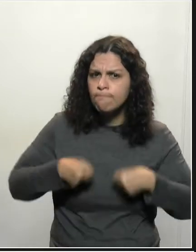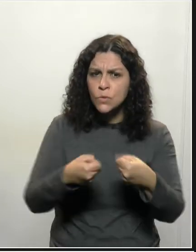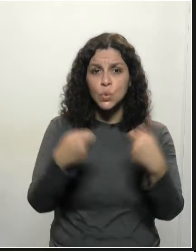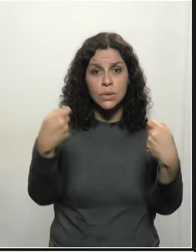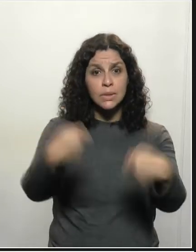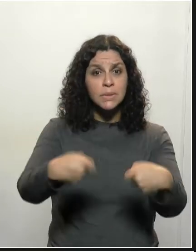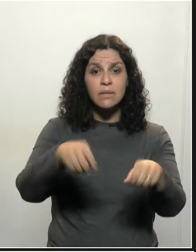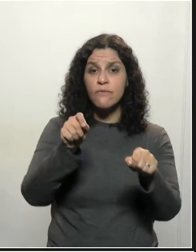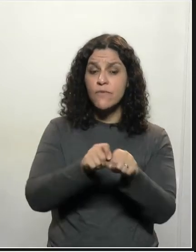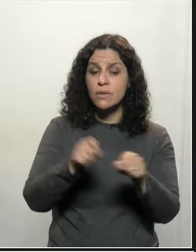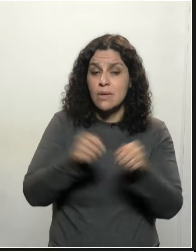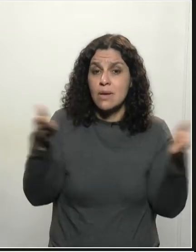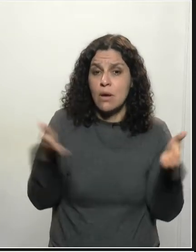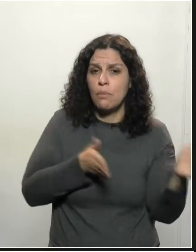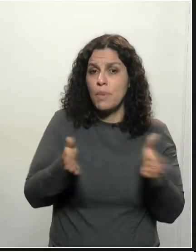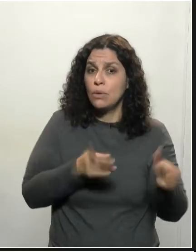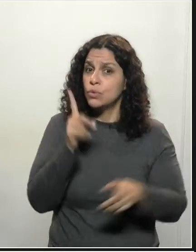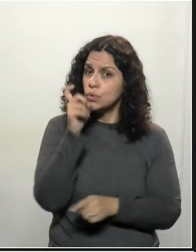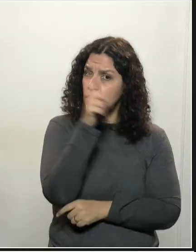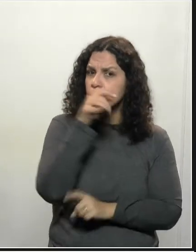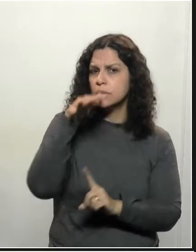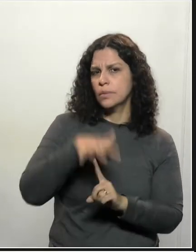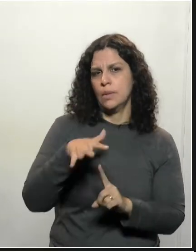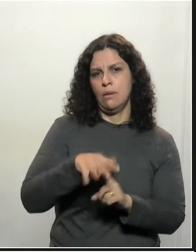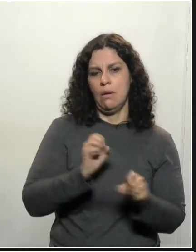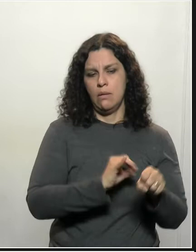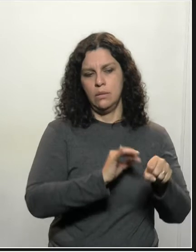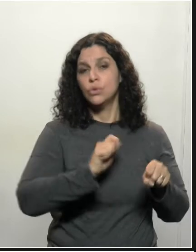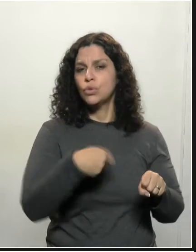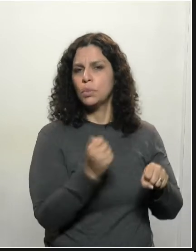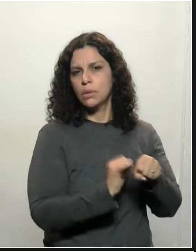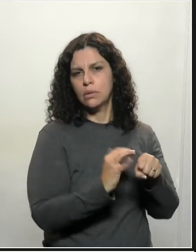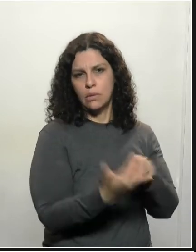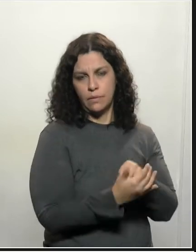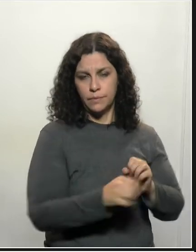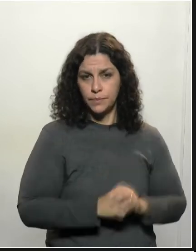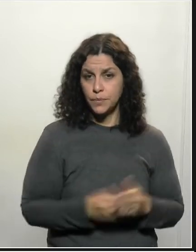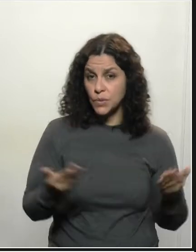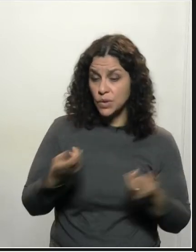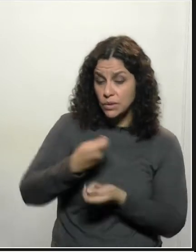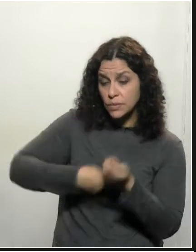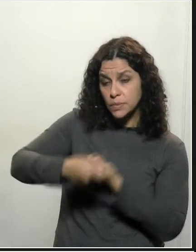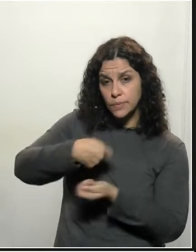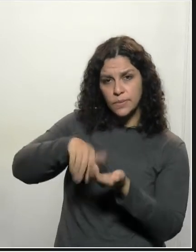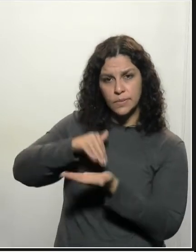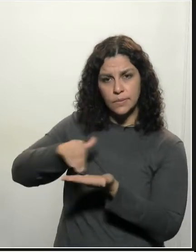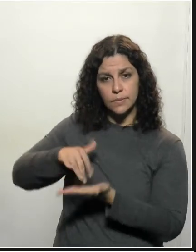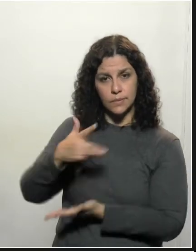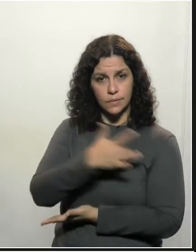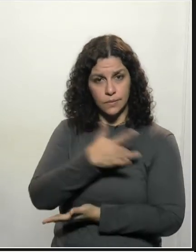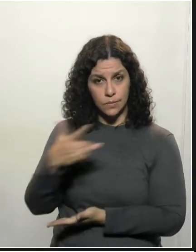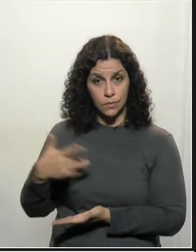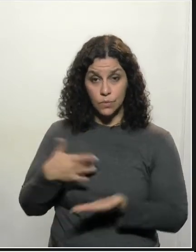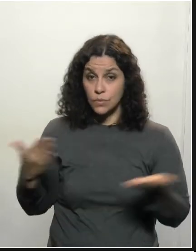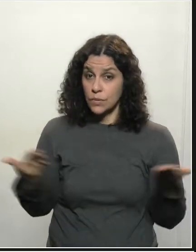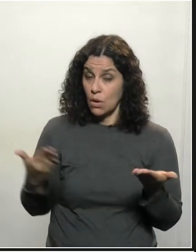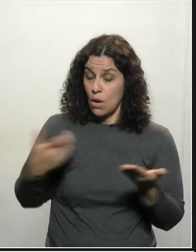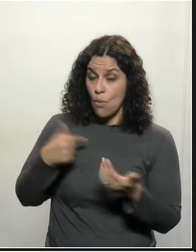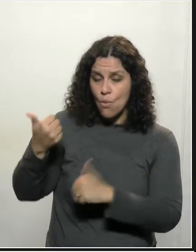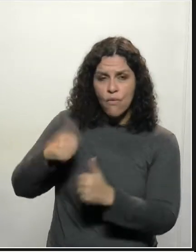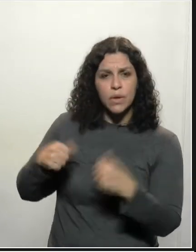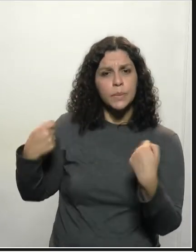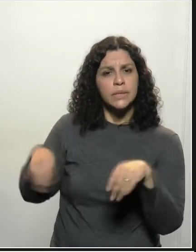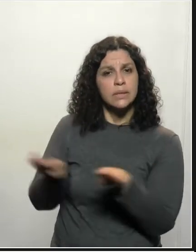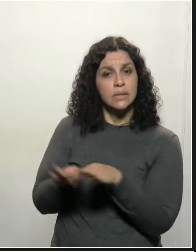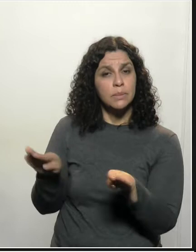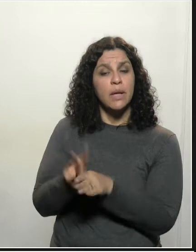necessário durante esse momento de dificuldade aqui no estado do Paraná. A gestão da Secretaria de Saúde, na minha avaliação, ela precisa